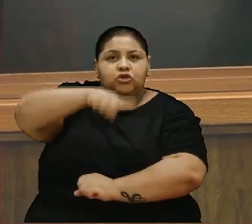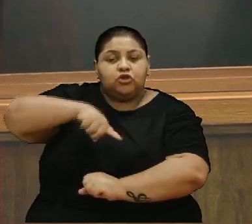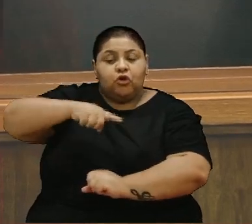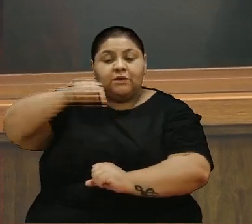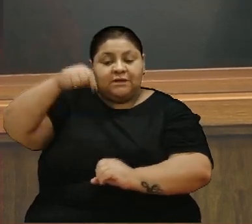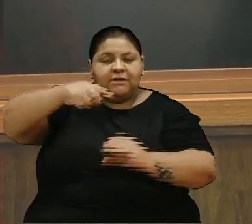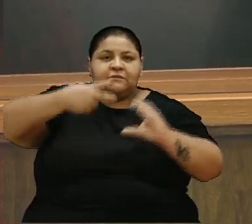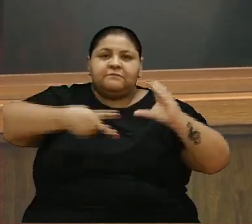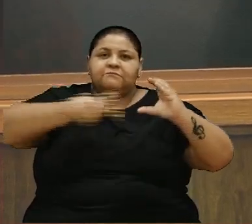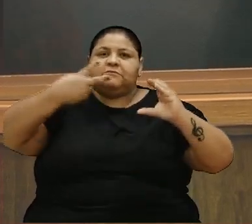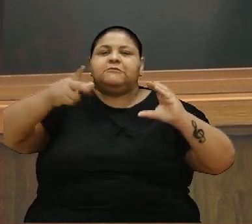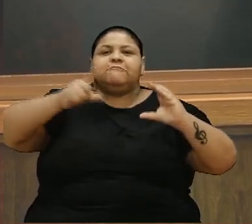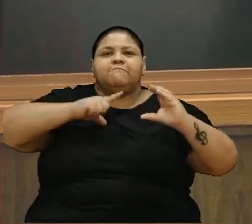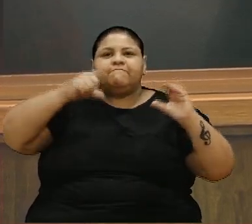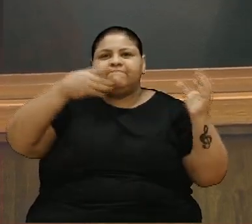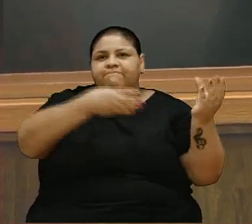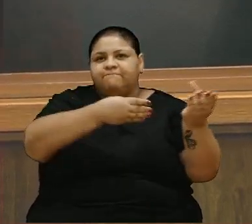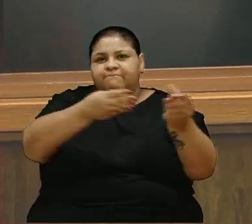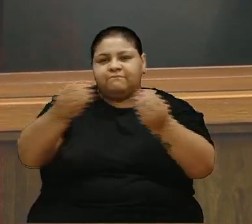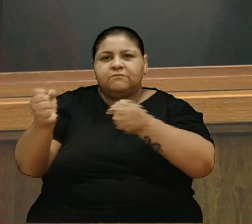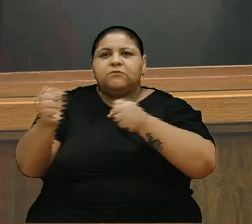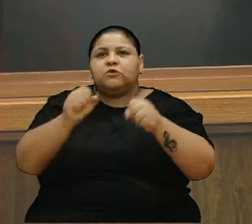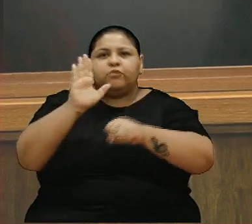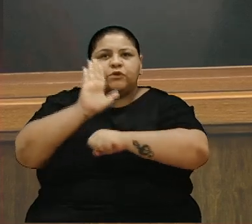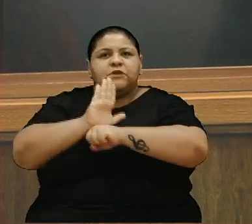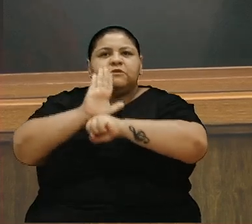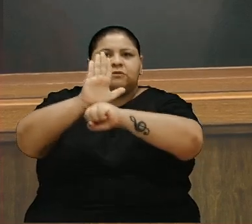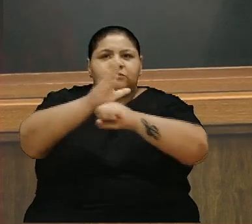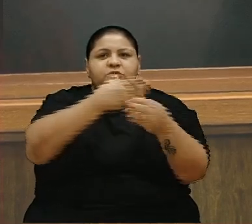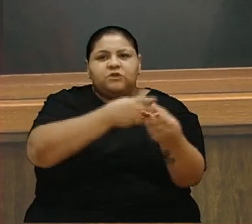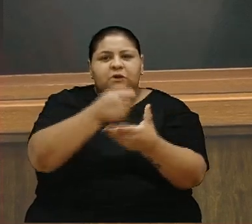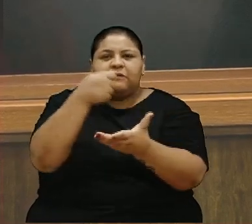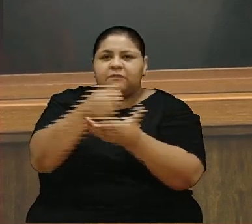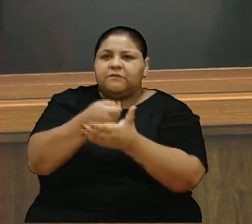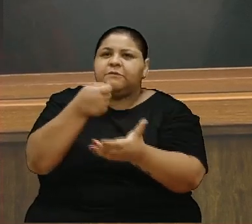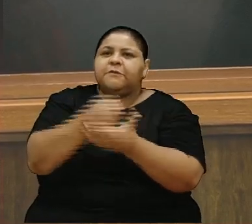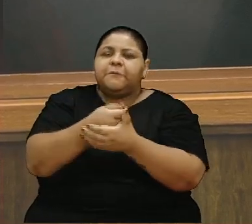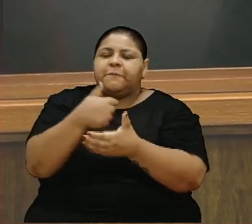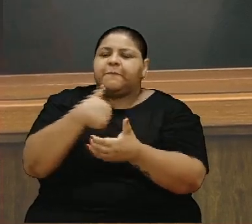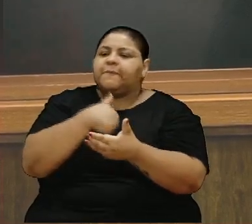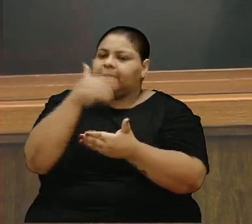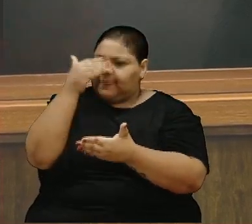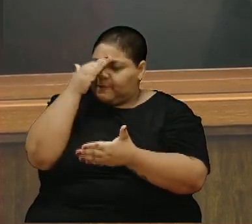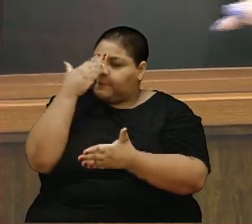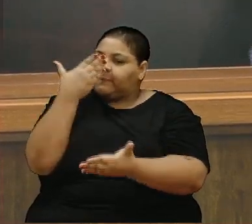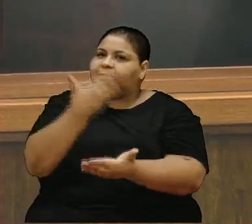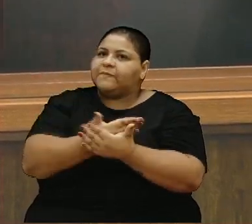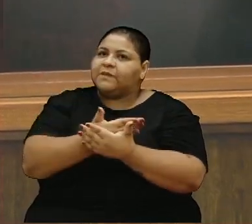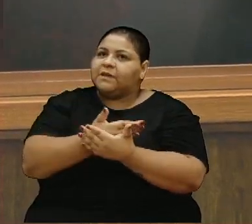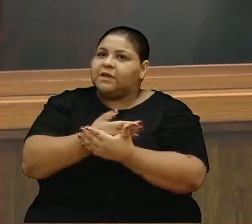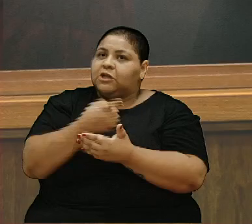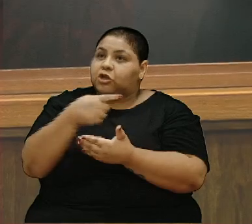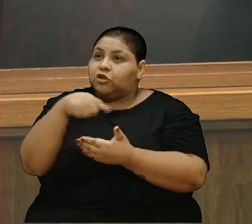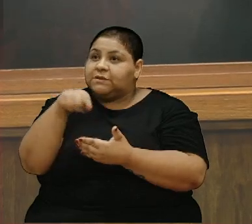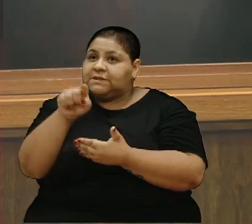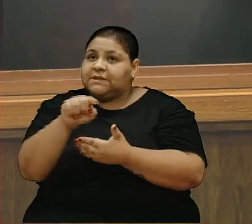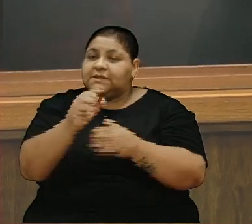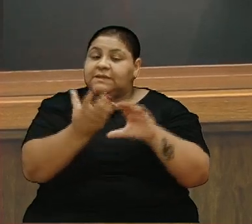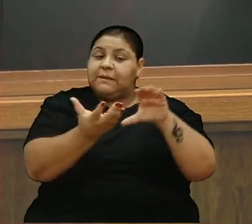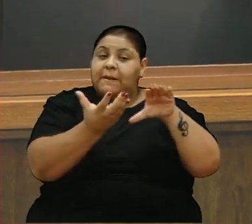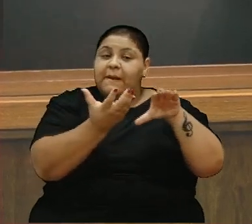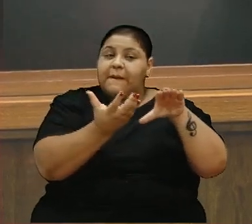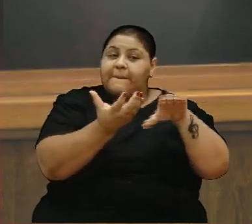de Vereadores, temos muito e podemos colaborar bastante nessa luta. Eu tenho certeza que a nossa ida a Brasília, lá no dia